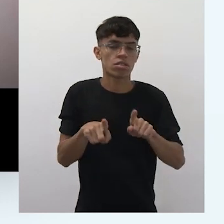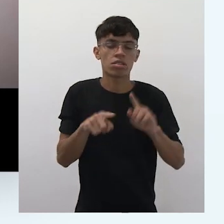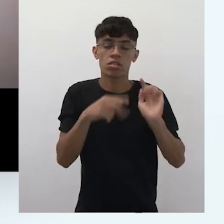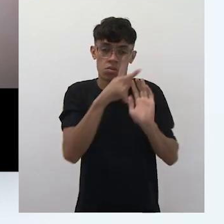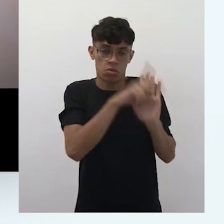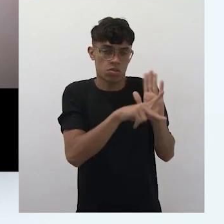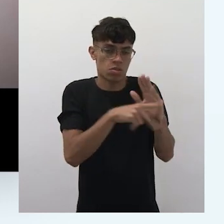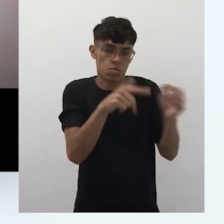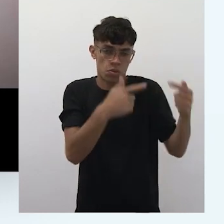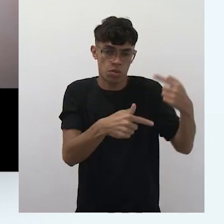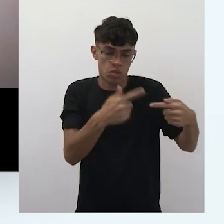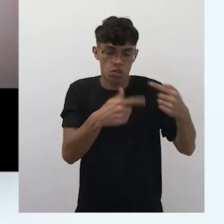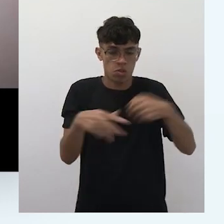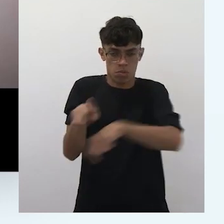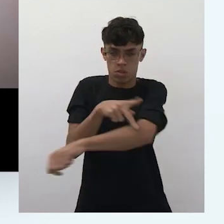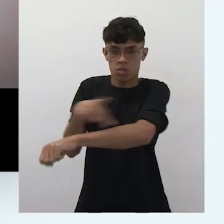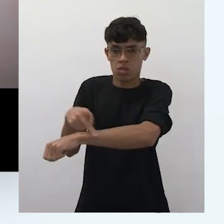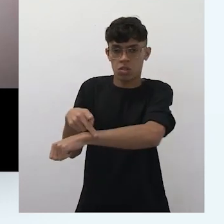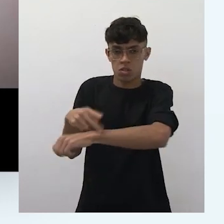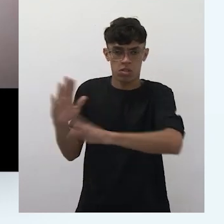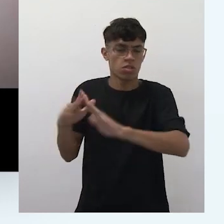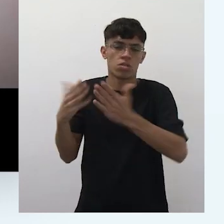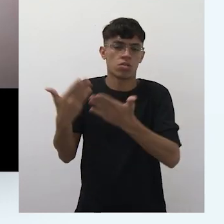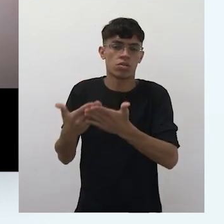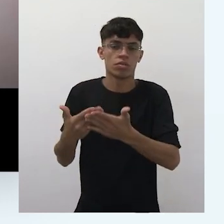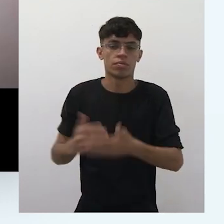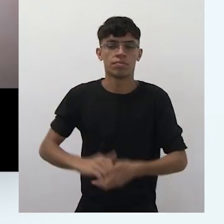projetos políticos pedagógicos das escolas.